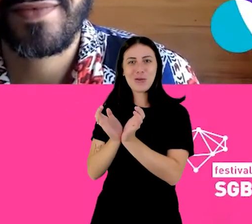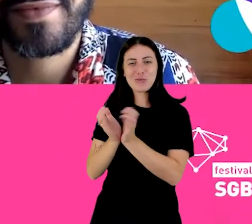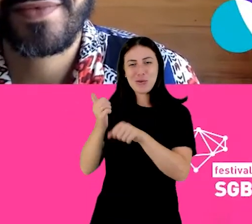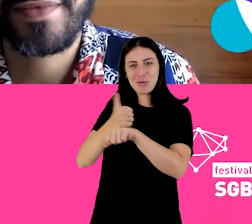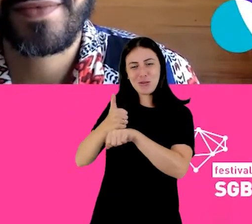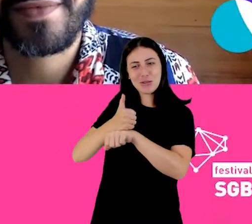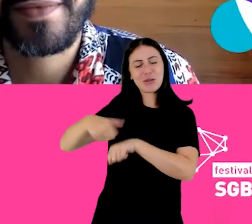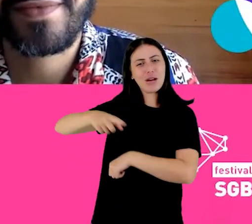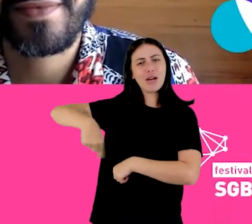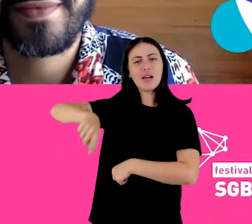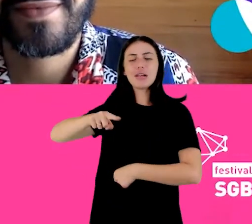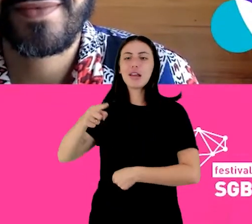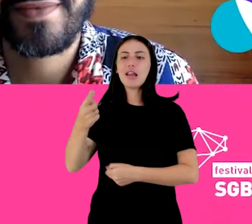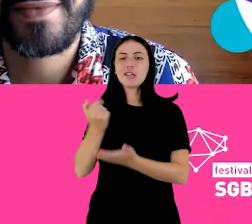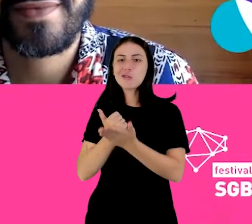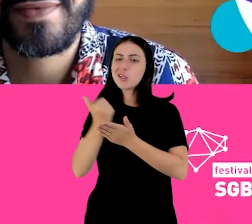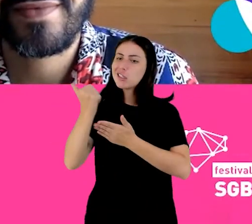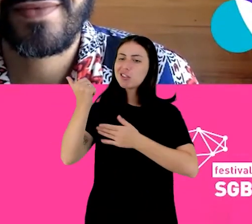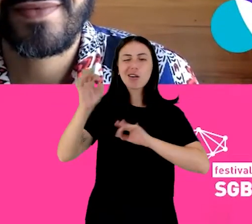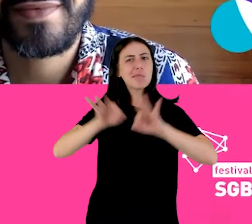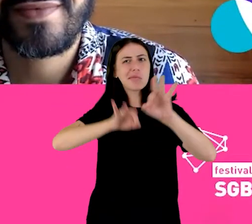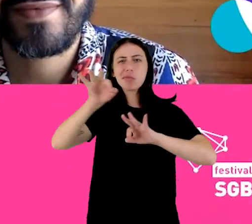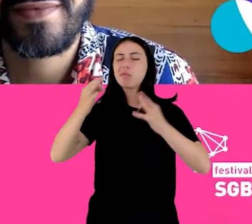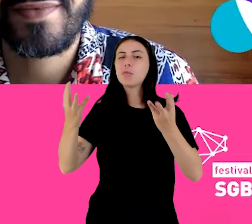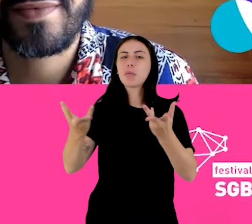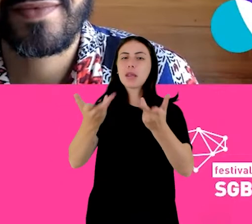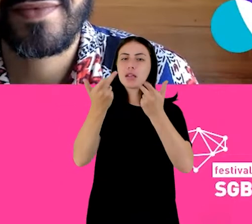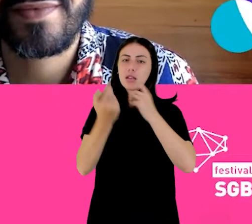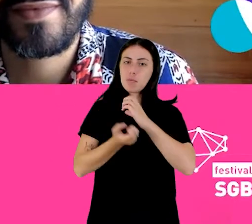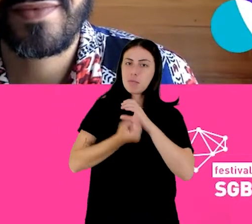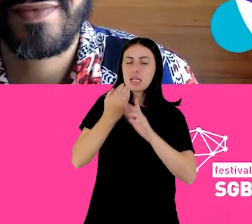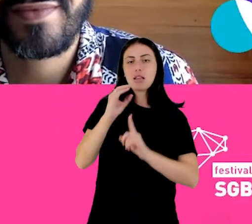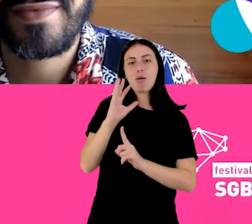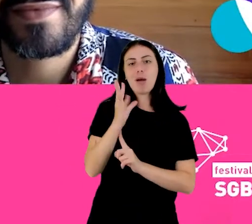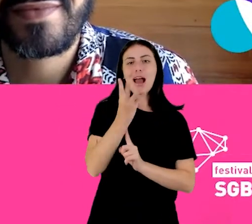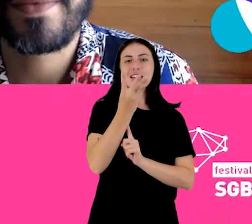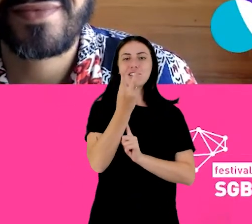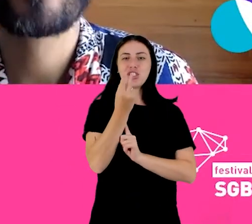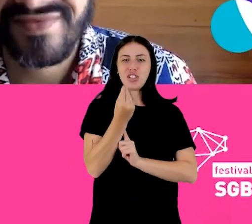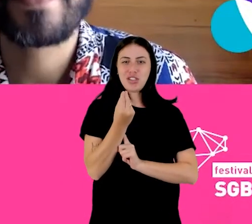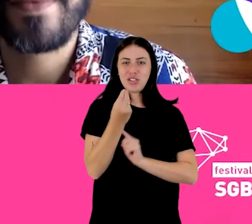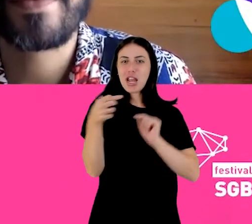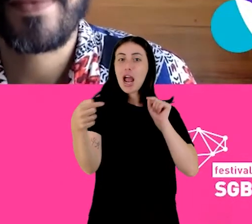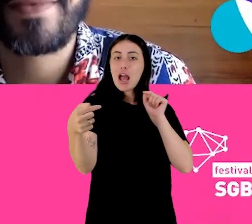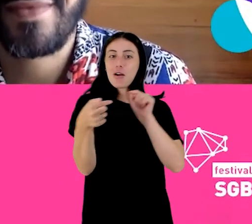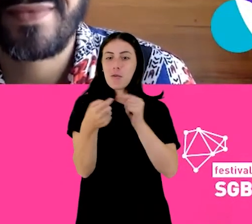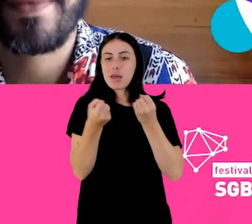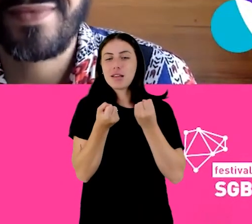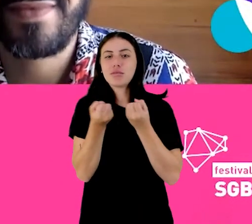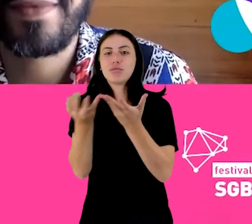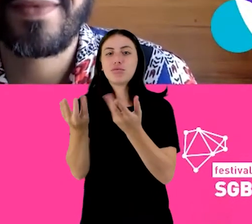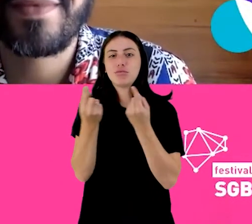peça, eles fizeram isso e foi tão arrebatador que eu falei, gente, tá tendo uns derivados de